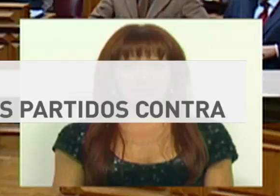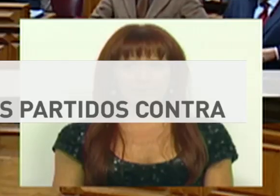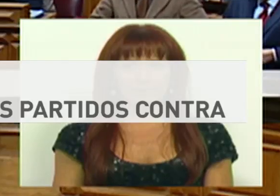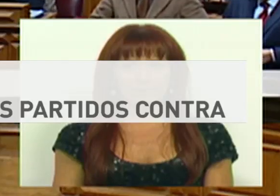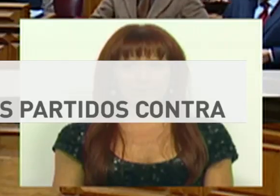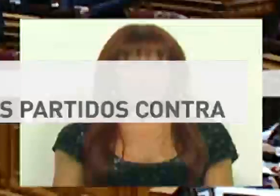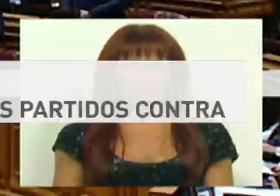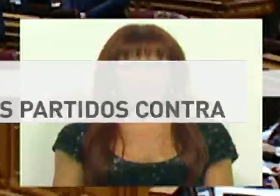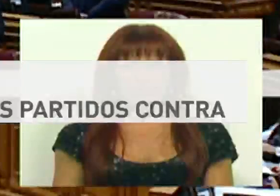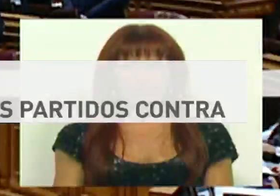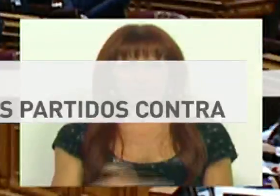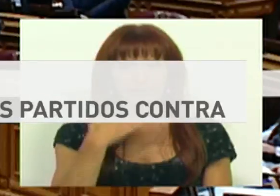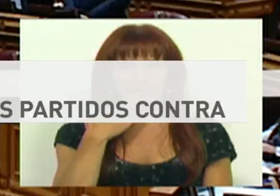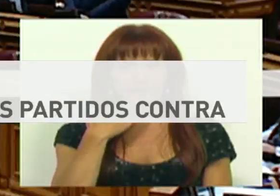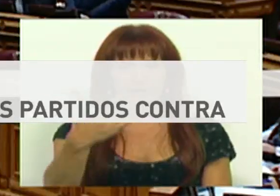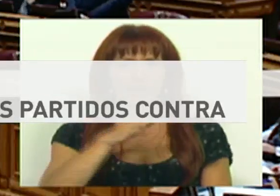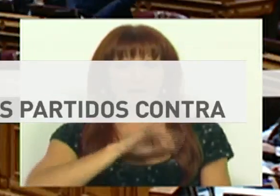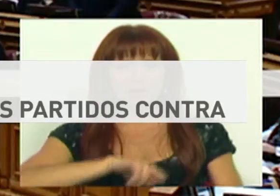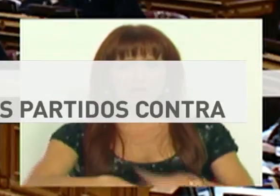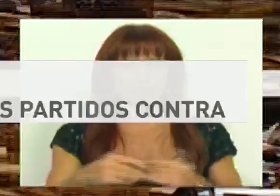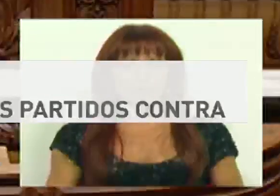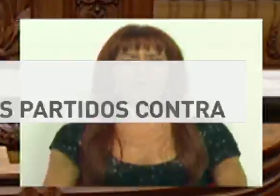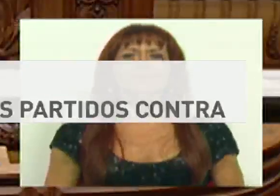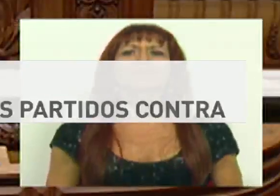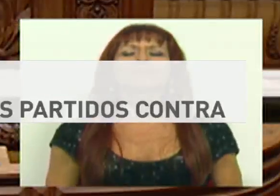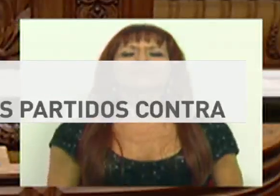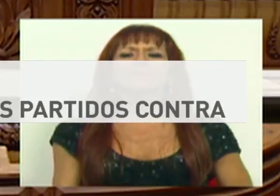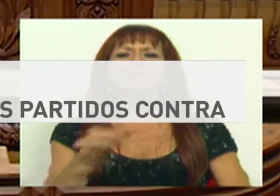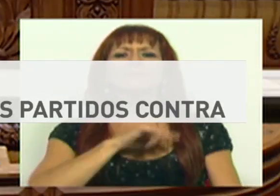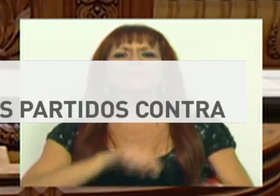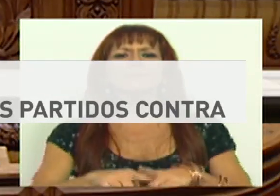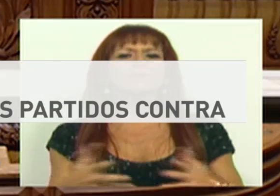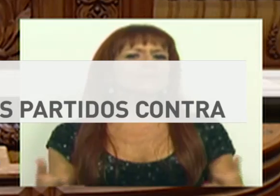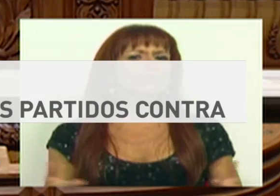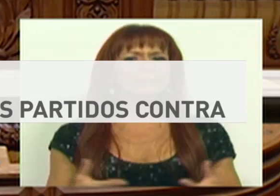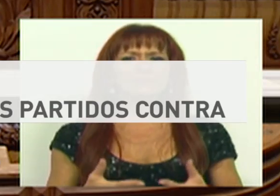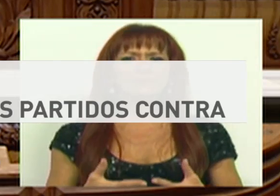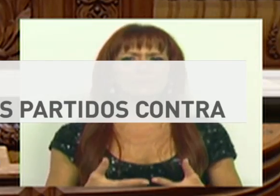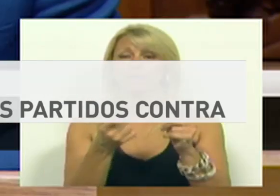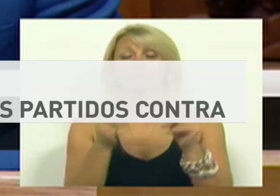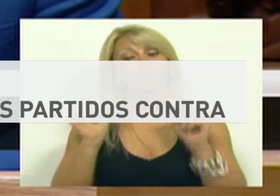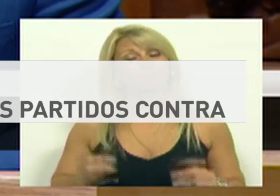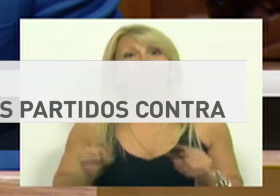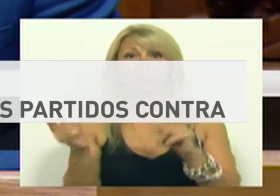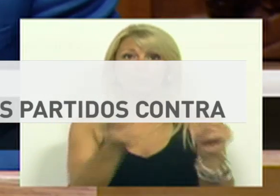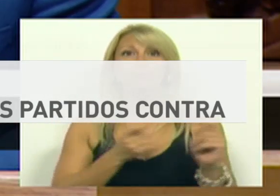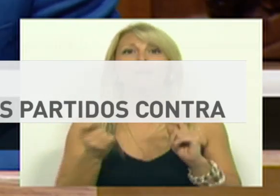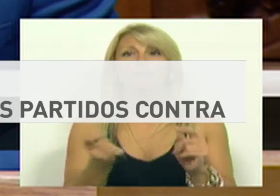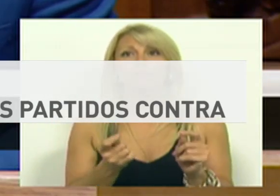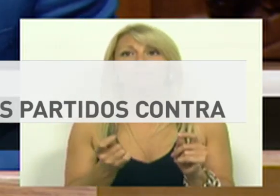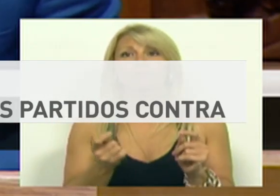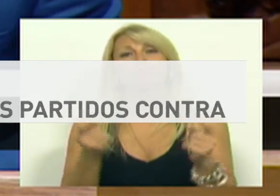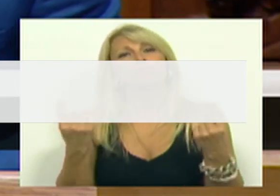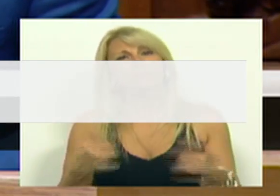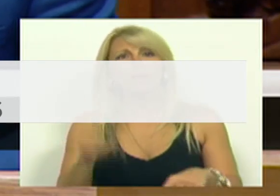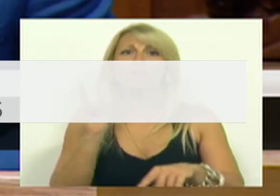Acredita que ainda há possibilidade de entendimentos com o o maior partido da oposição este debate teve os